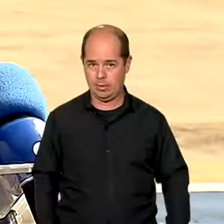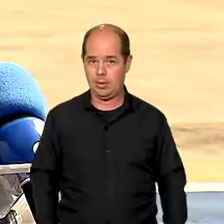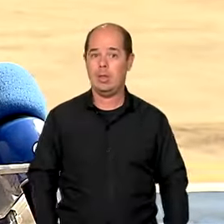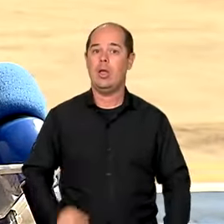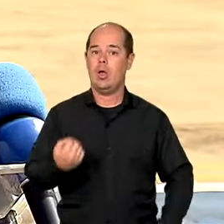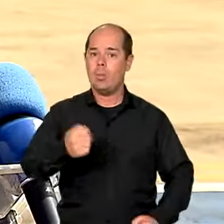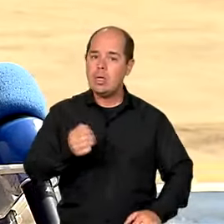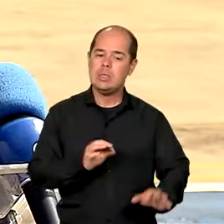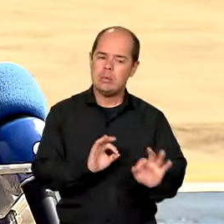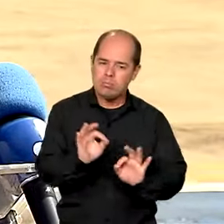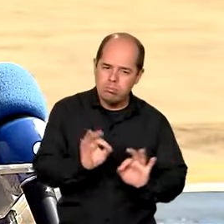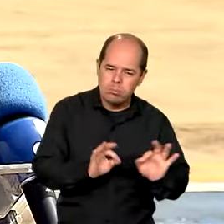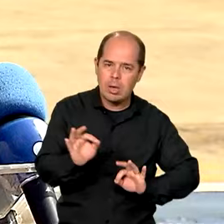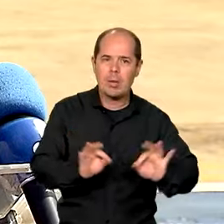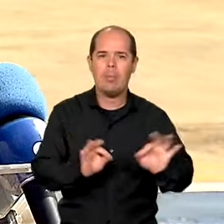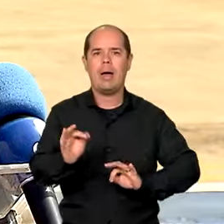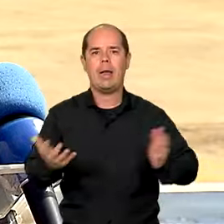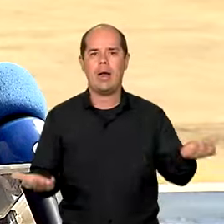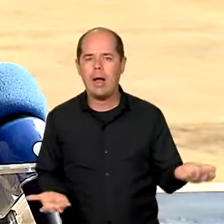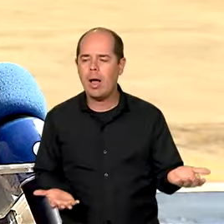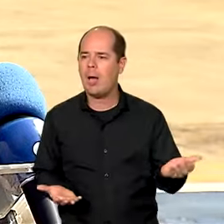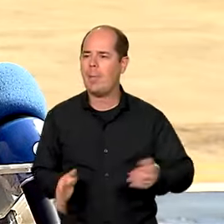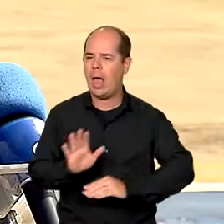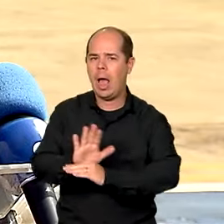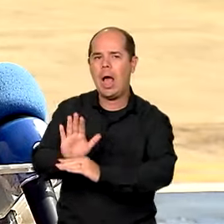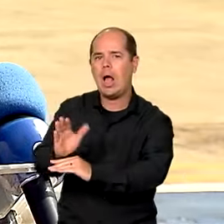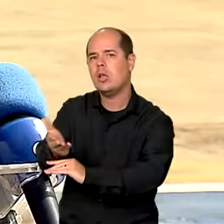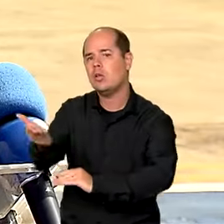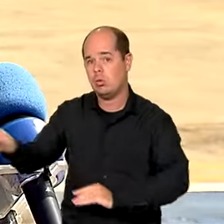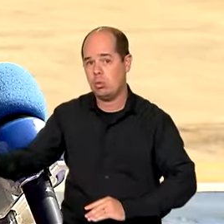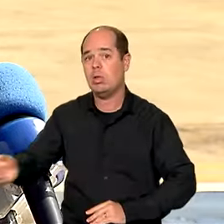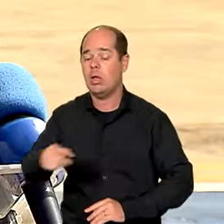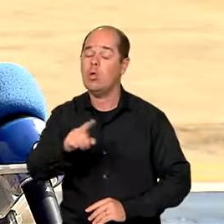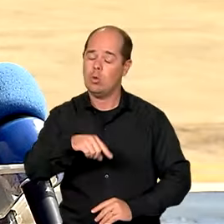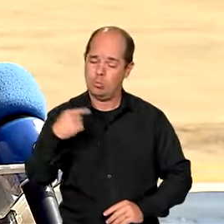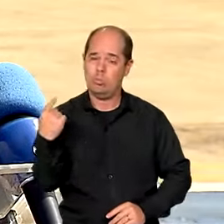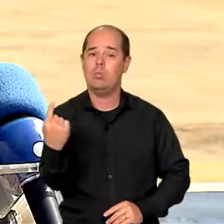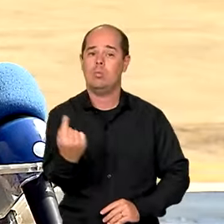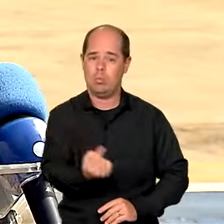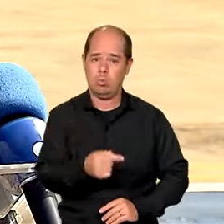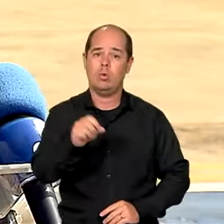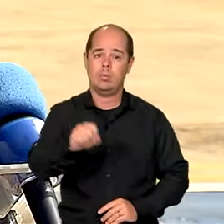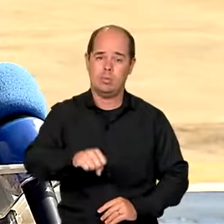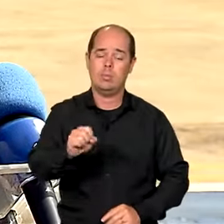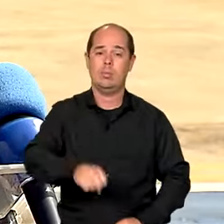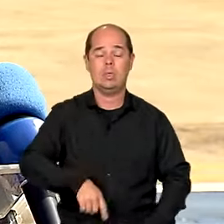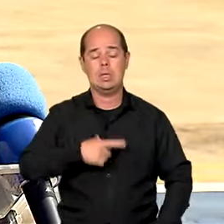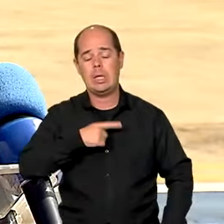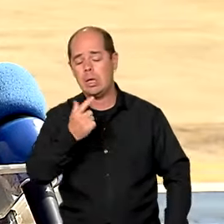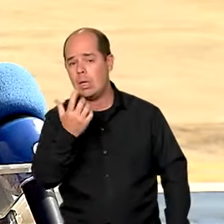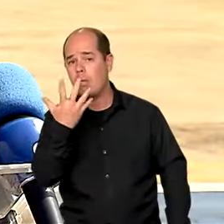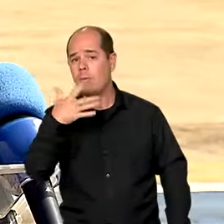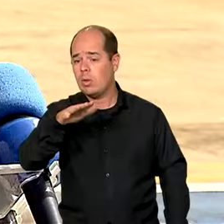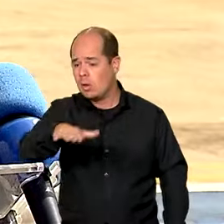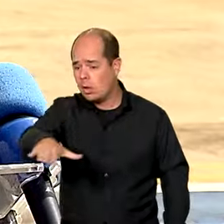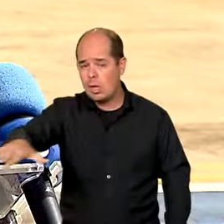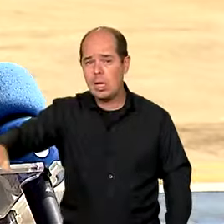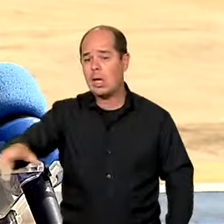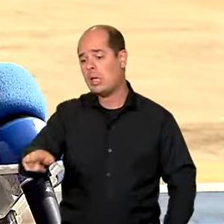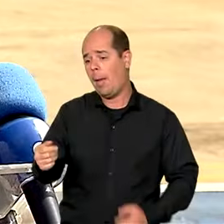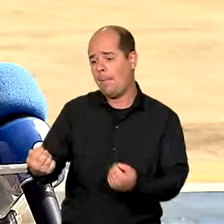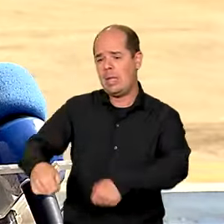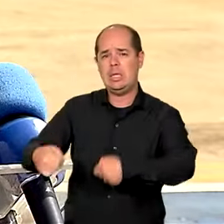montar uma prescrição de forma adequada e foi isso que foi feito. Outras crianças, né, tinha crianças que tinham alguma